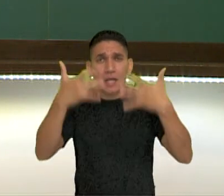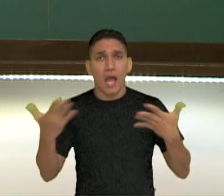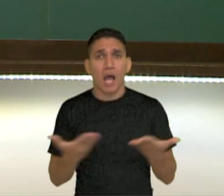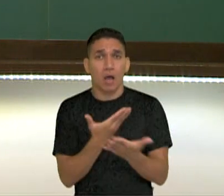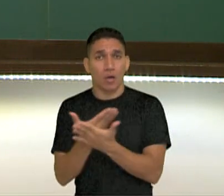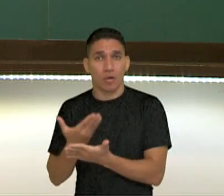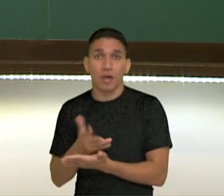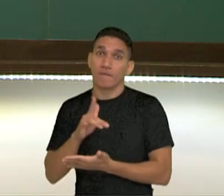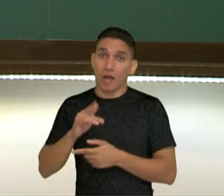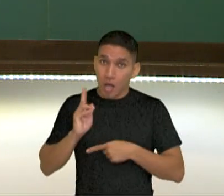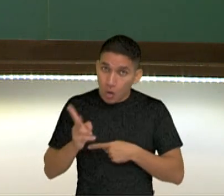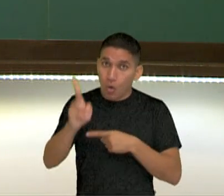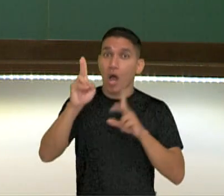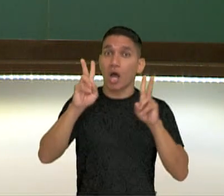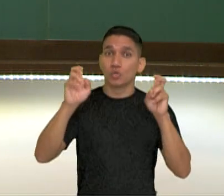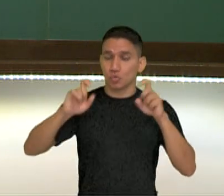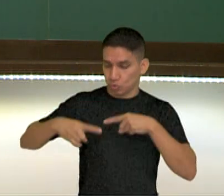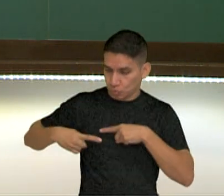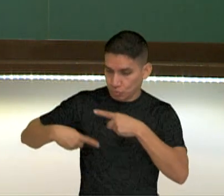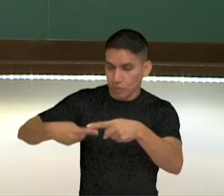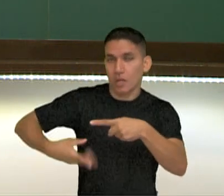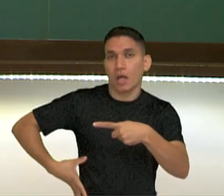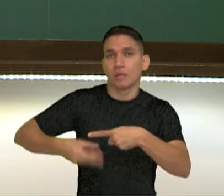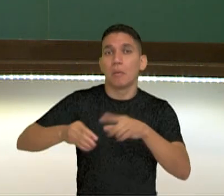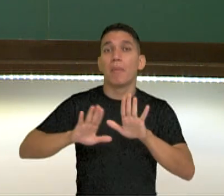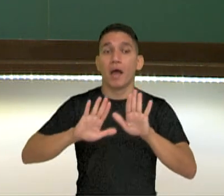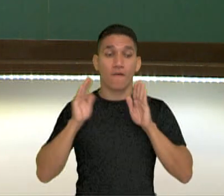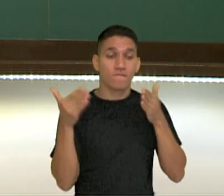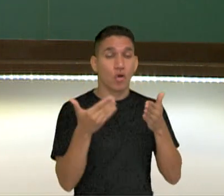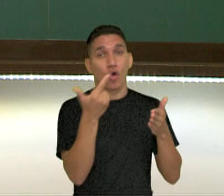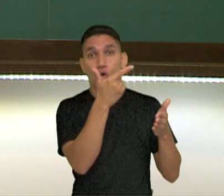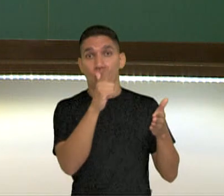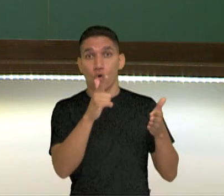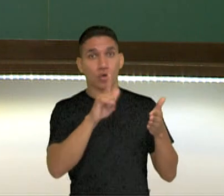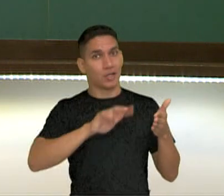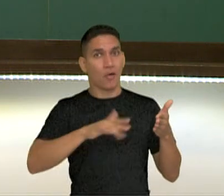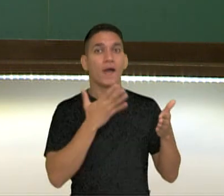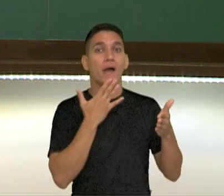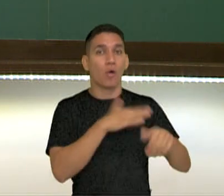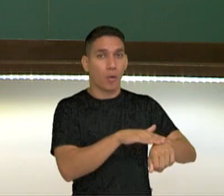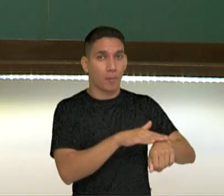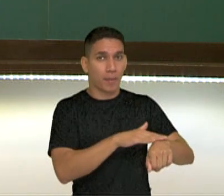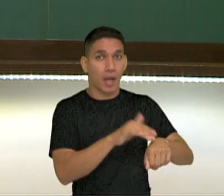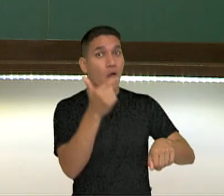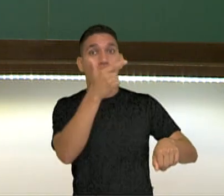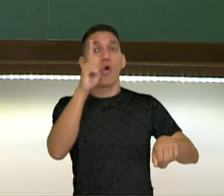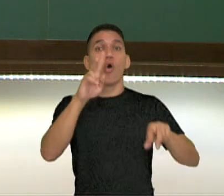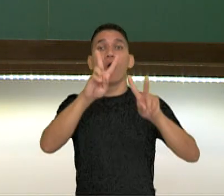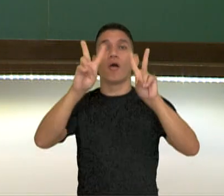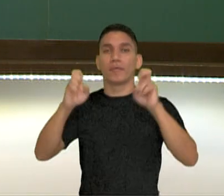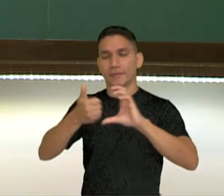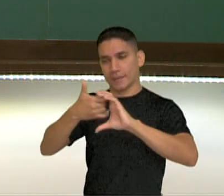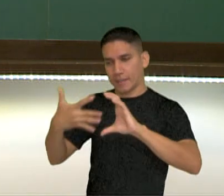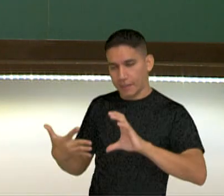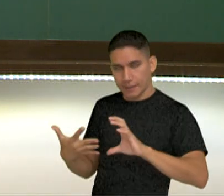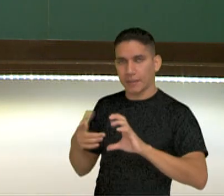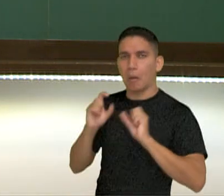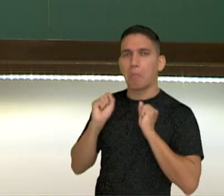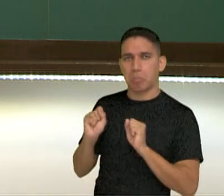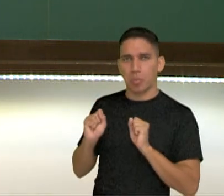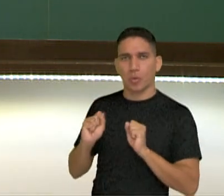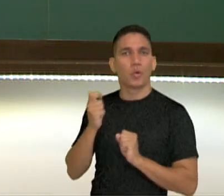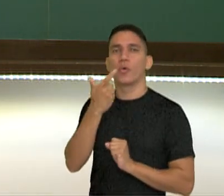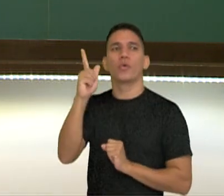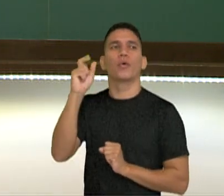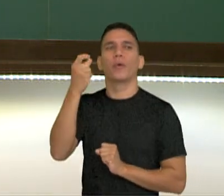herança quantitativa, mas agora com um olhar que foge um pouco da herança da cor de pele, tá? Vamos falar outros casos, outras